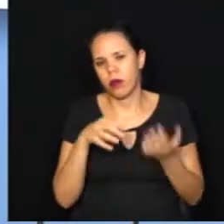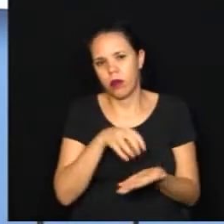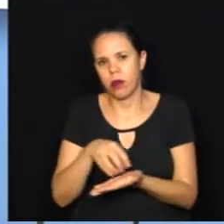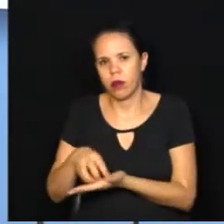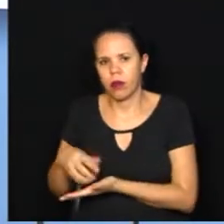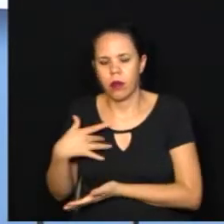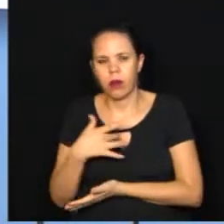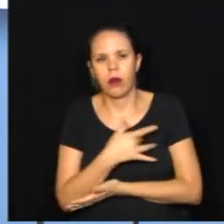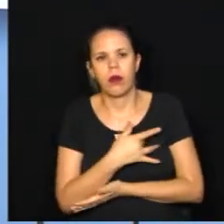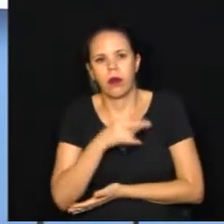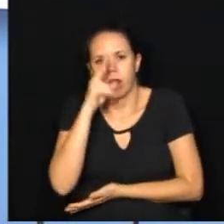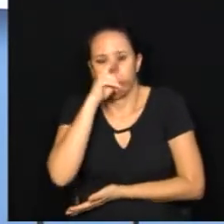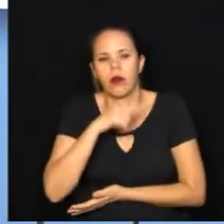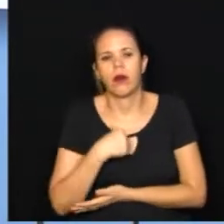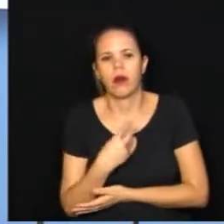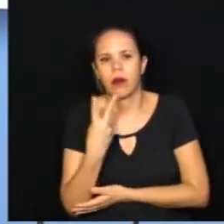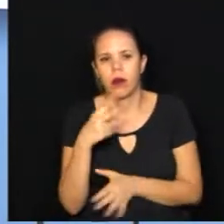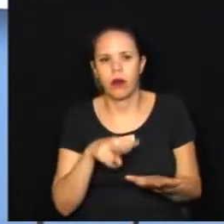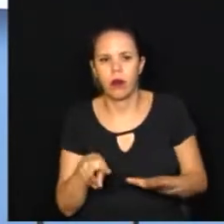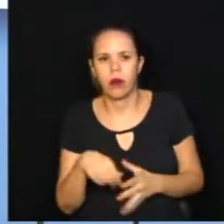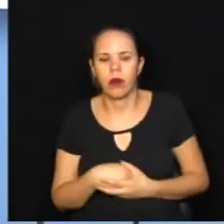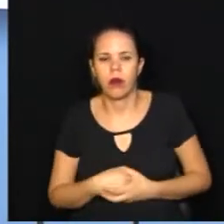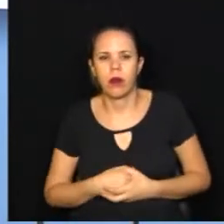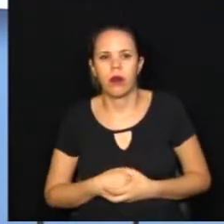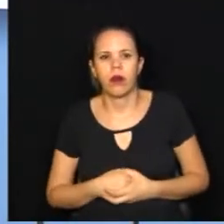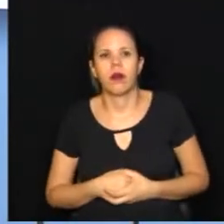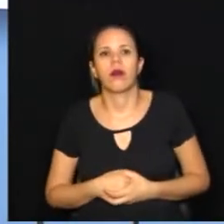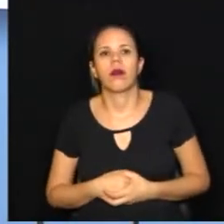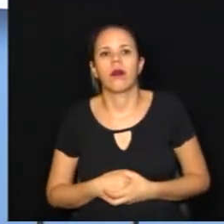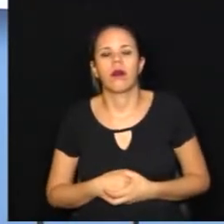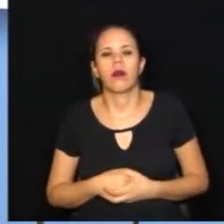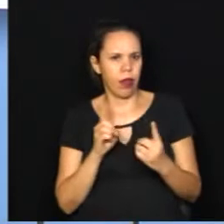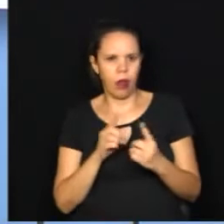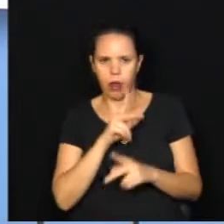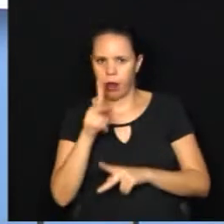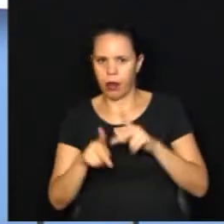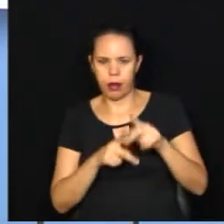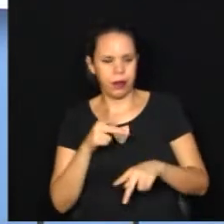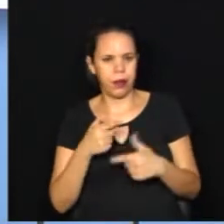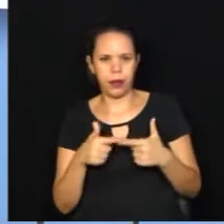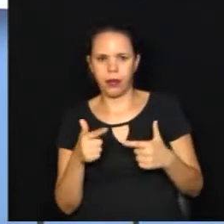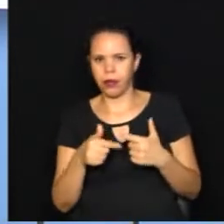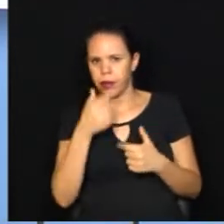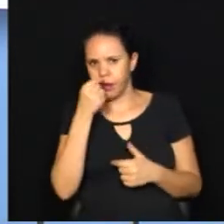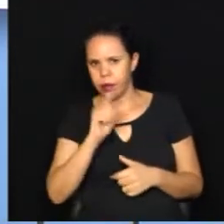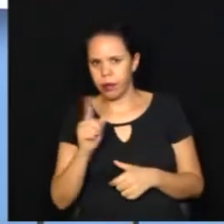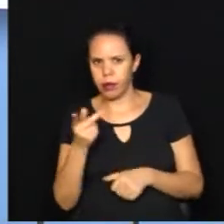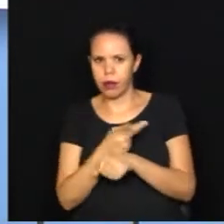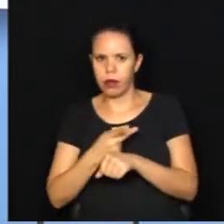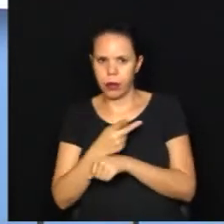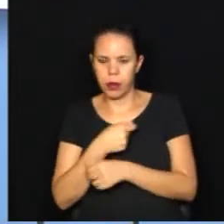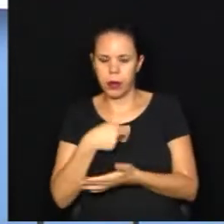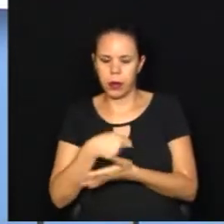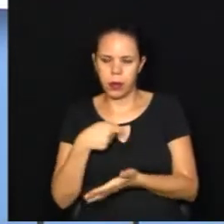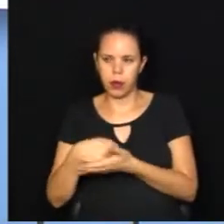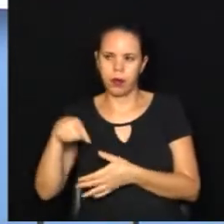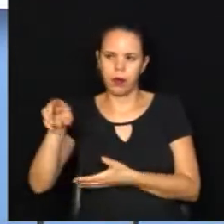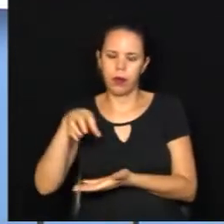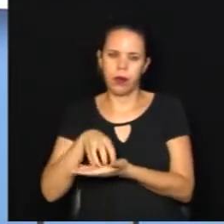gripe, pode ser uma gripe não necessariamente Covid, ou seja, qualquer sintoma respiratório ou gripal deve